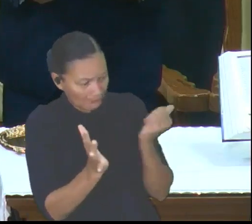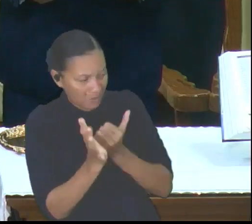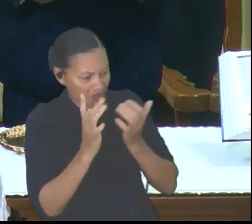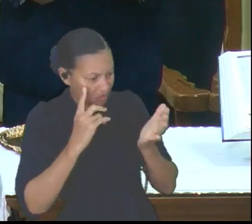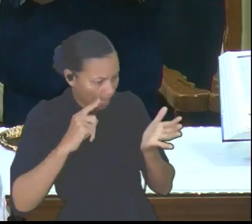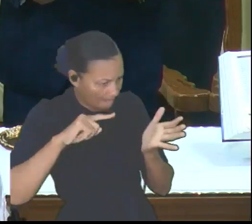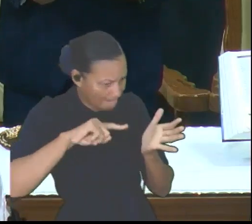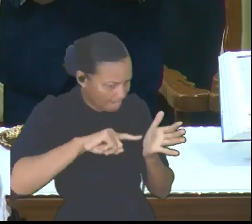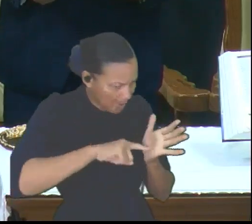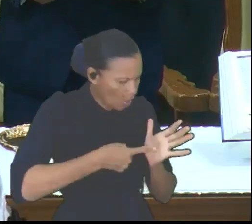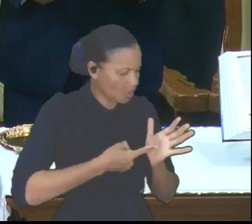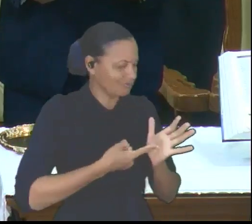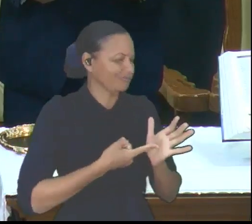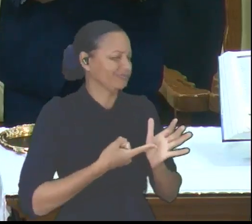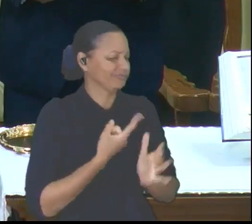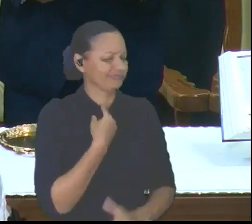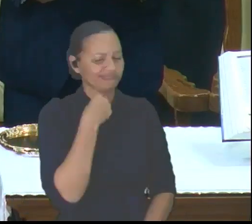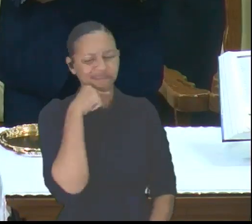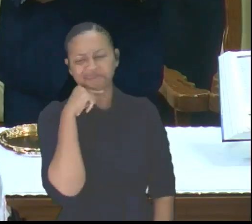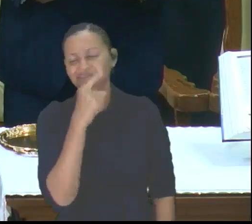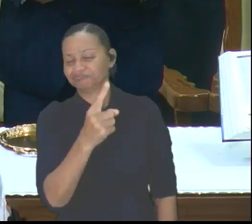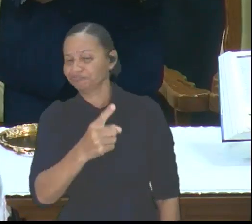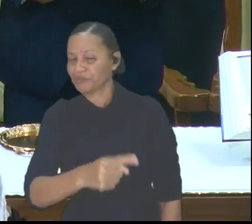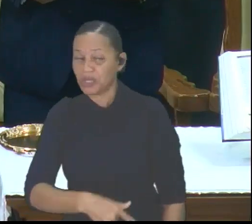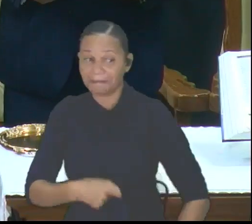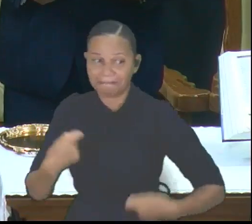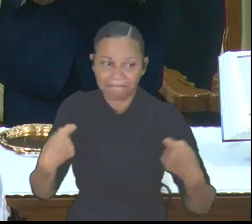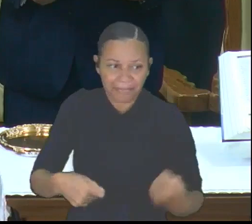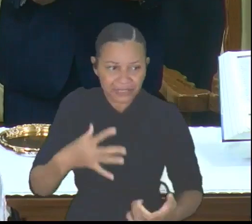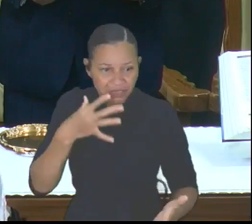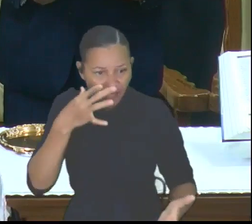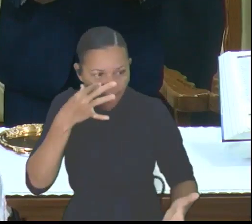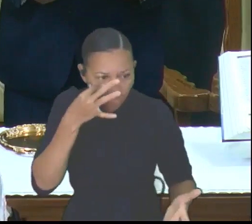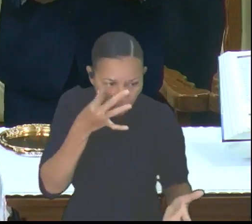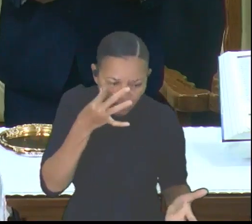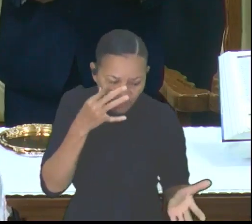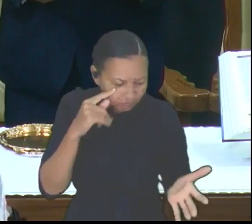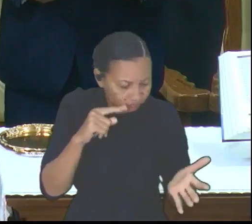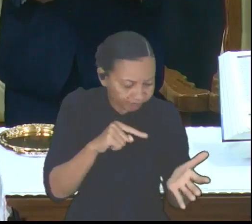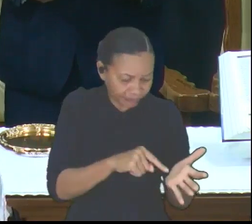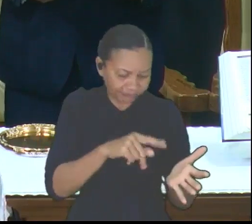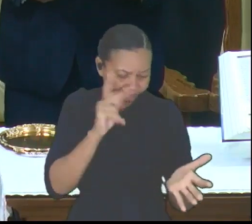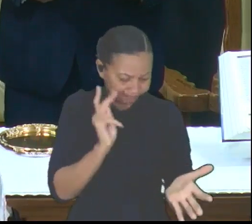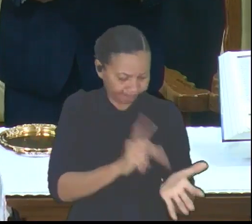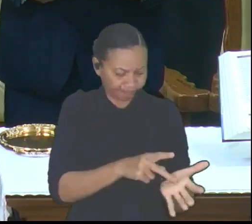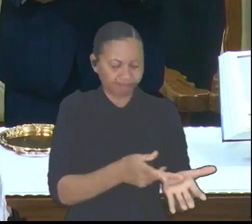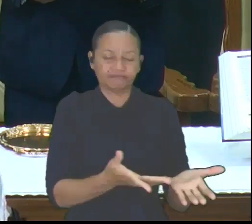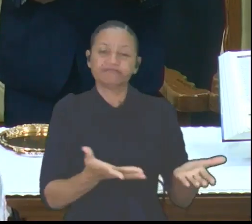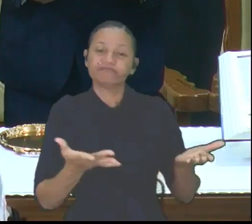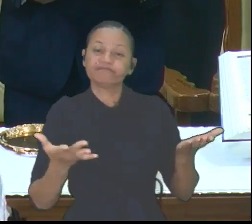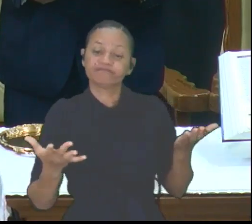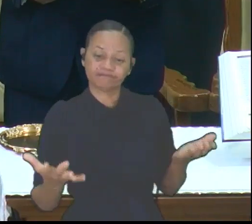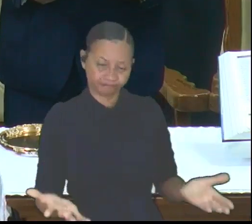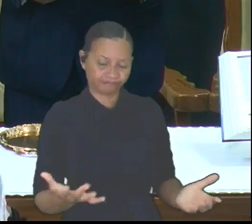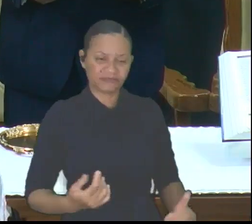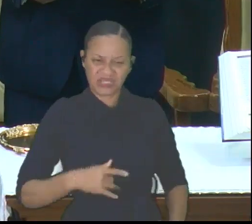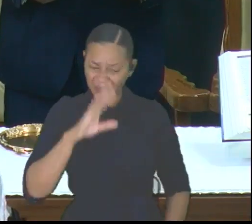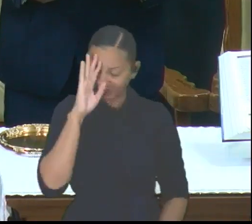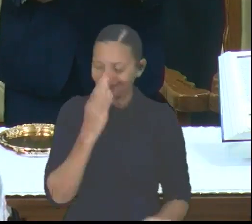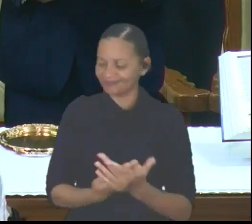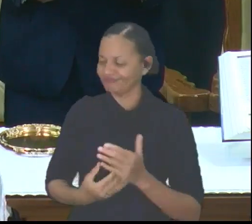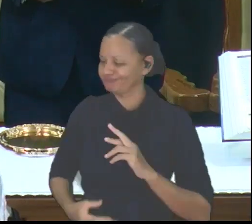o dedo no lugar dos cravos, e não puser a mão no seu lado, de maneira nenhuma o